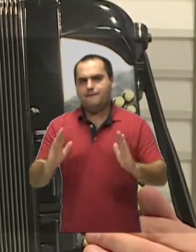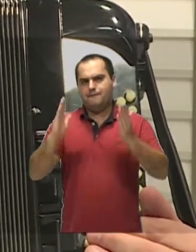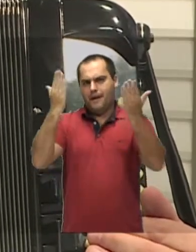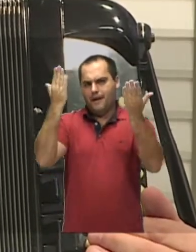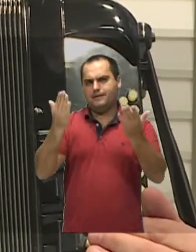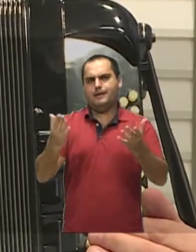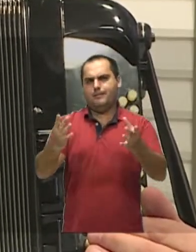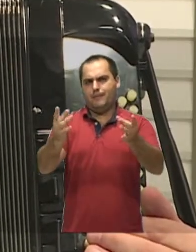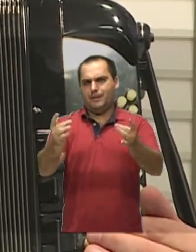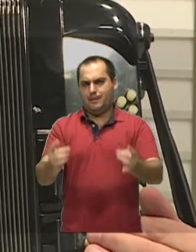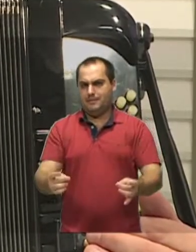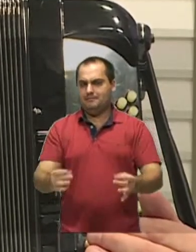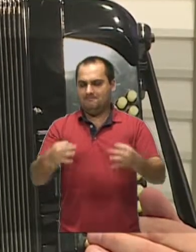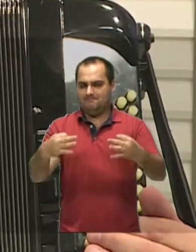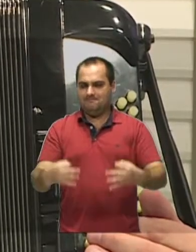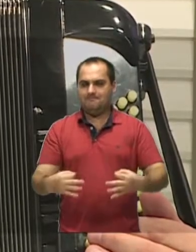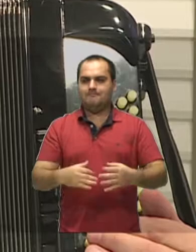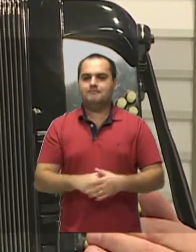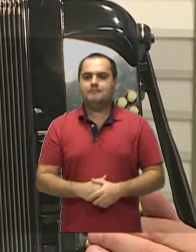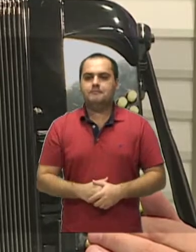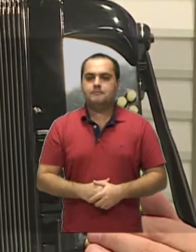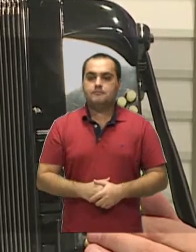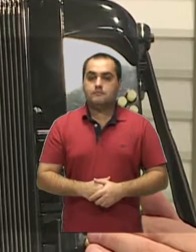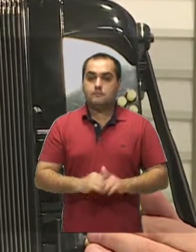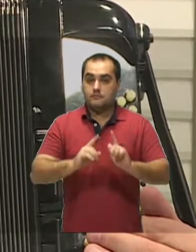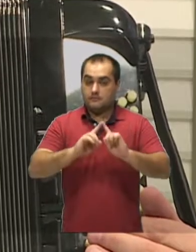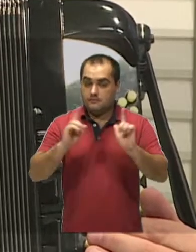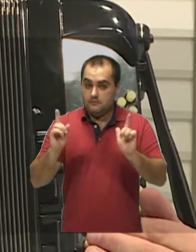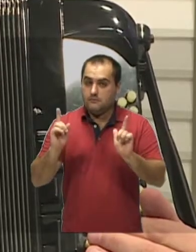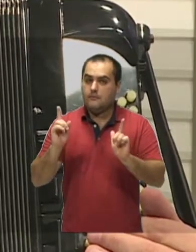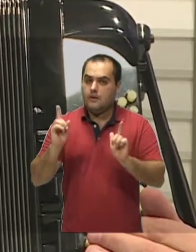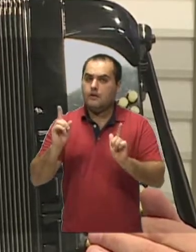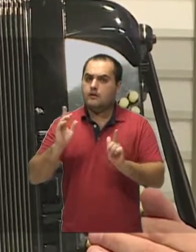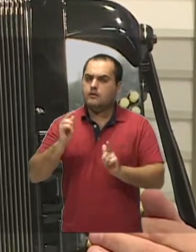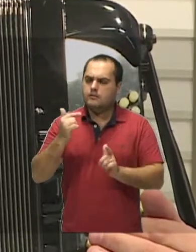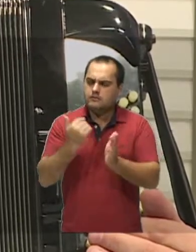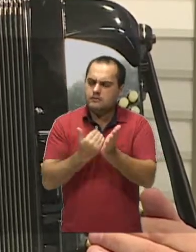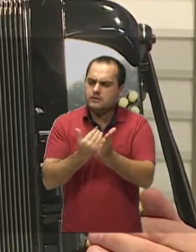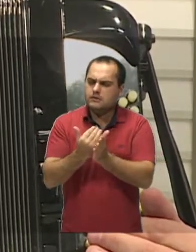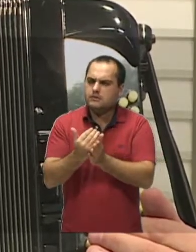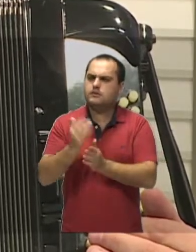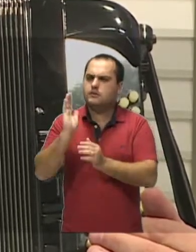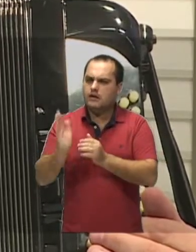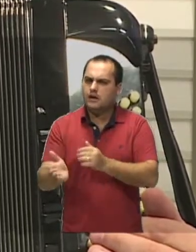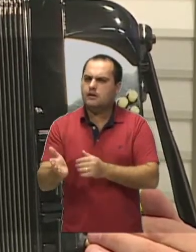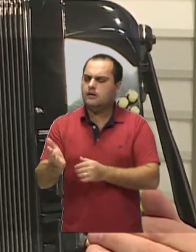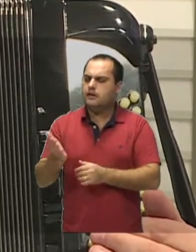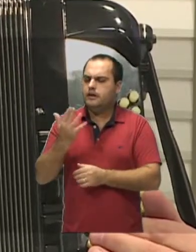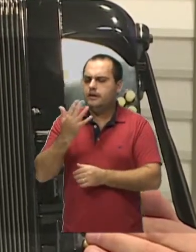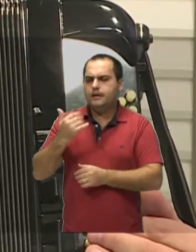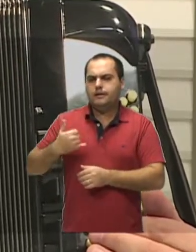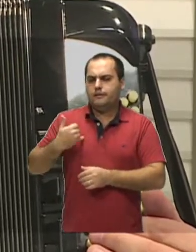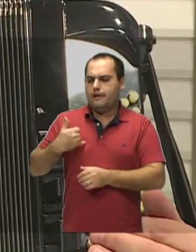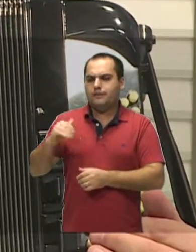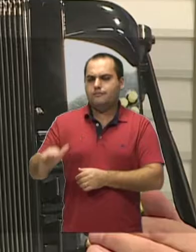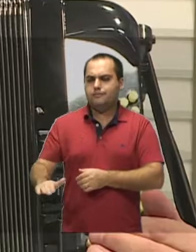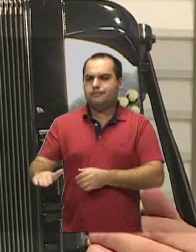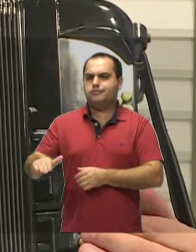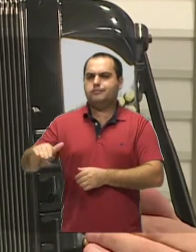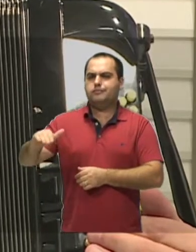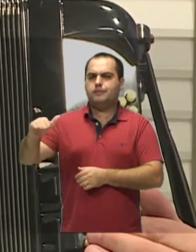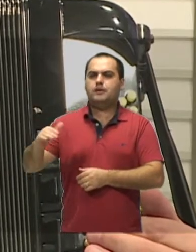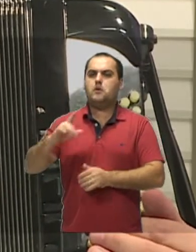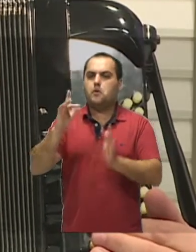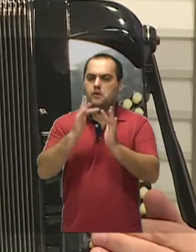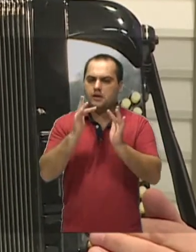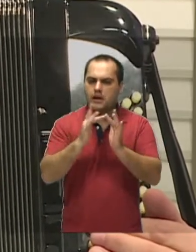né? Mas ainda muito cedo eu tive contato com grandes músicos do Rio Grande do